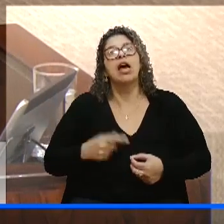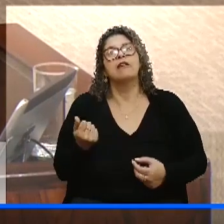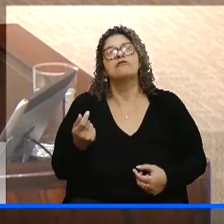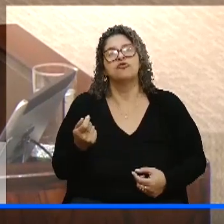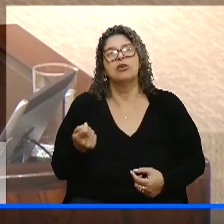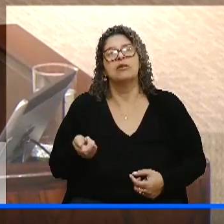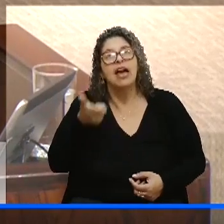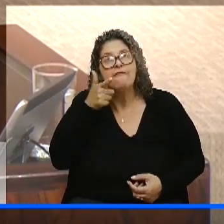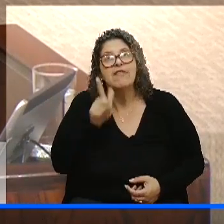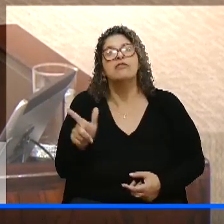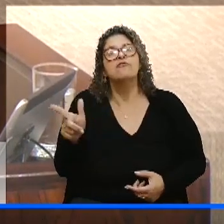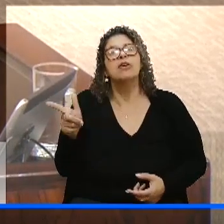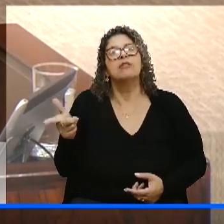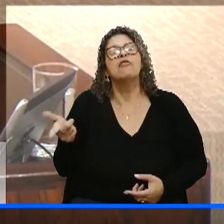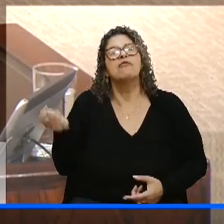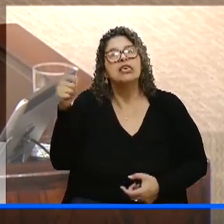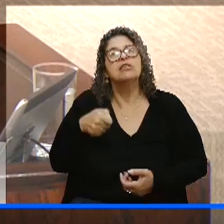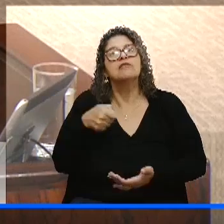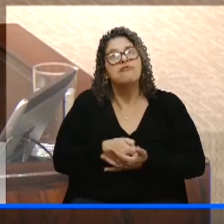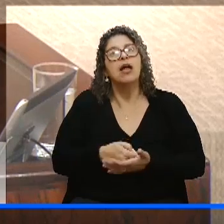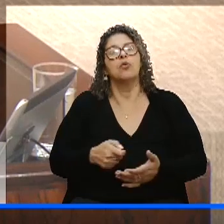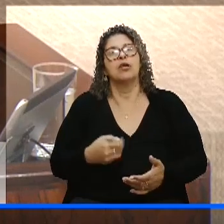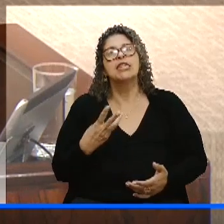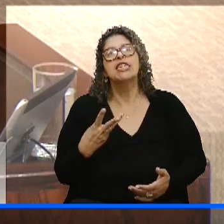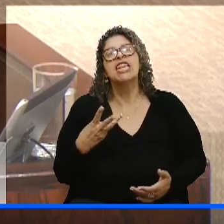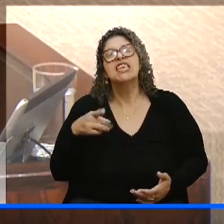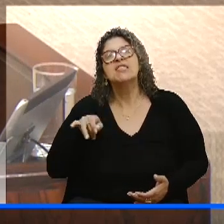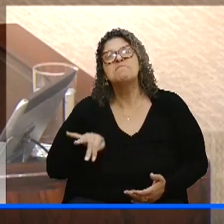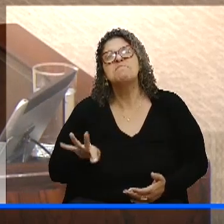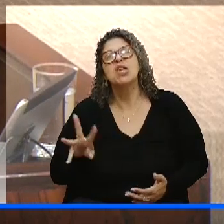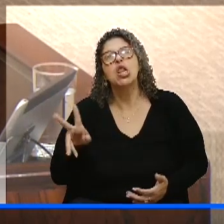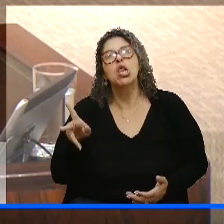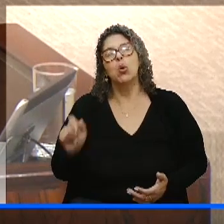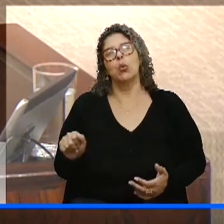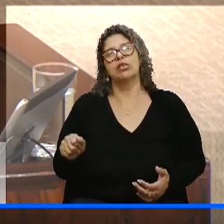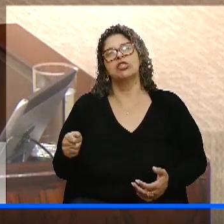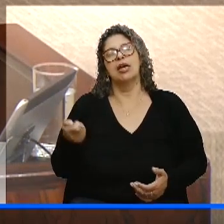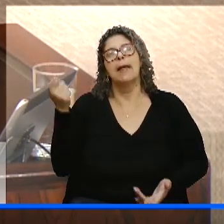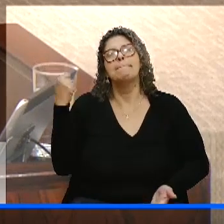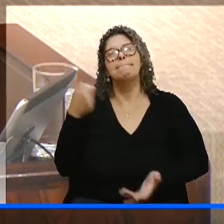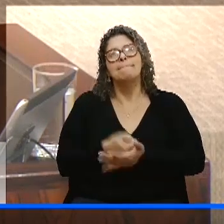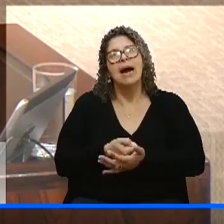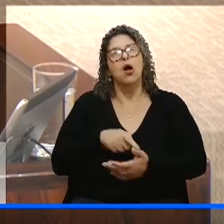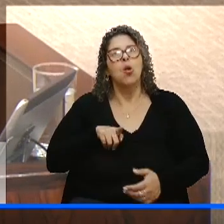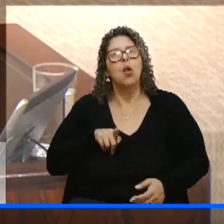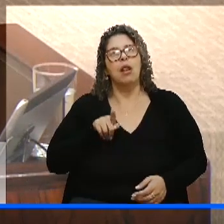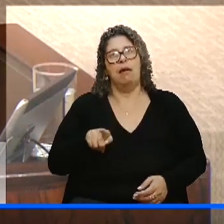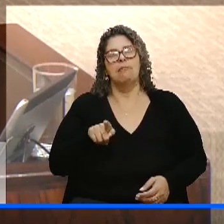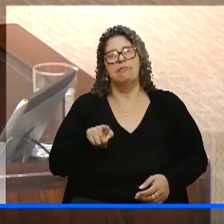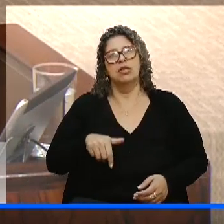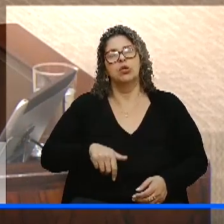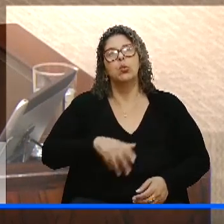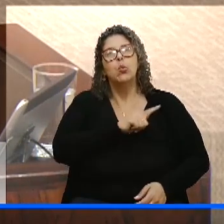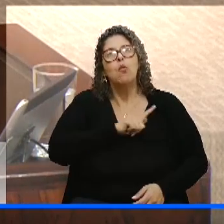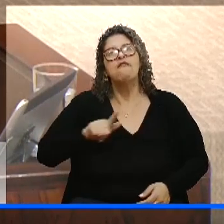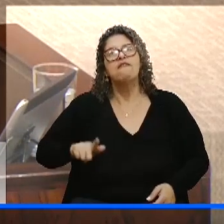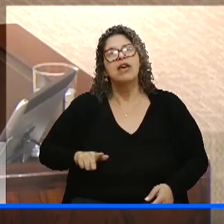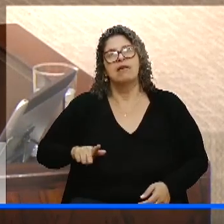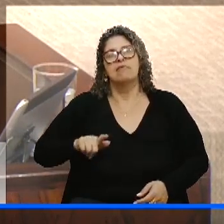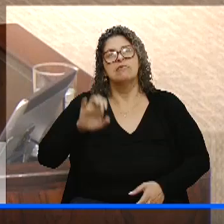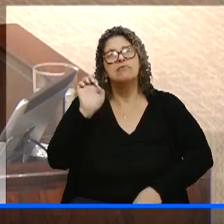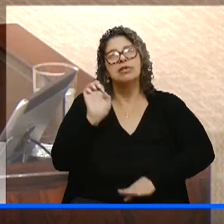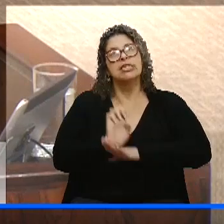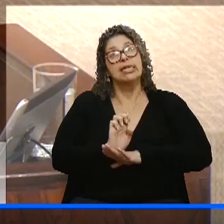eu quero ver se eles vão devolver esses valores três milhões e trezentos mil reais a mais foram pagos pelo governo do estado